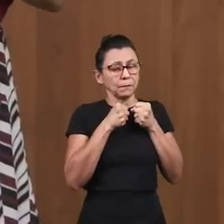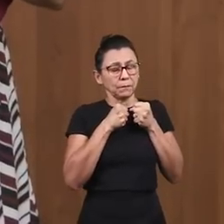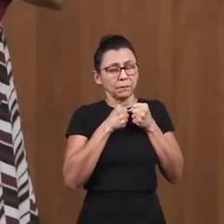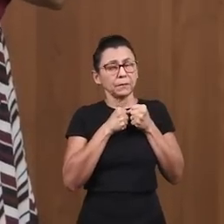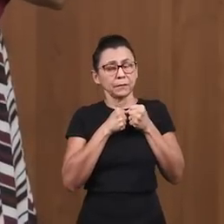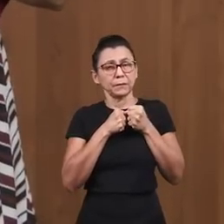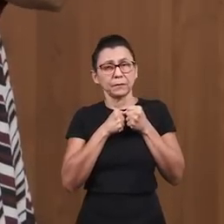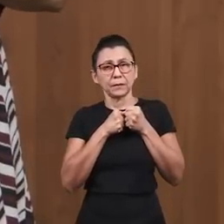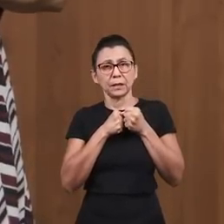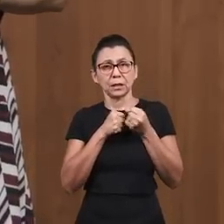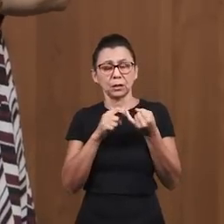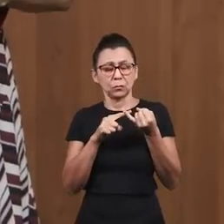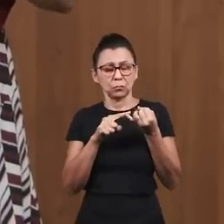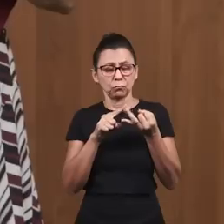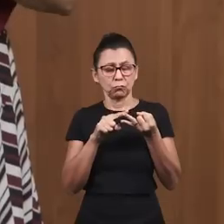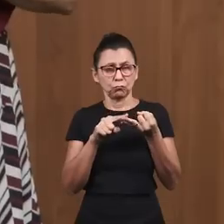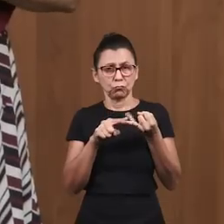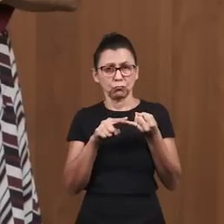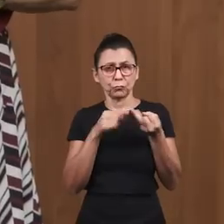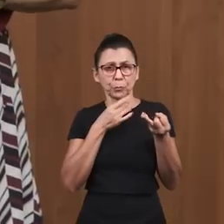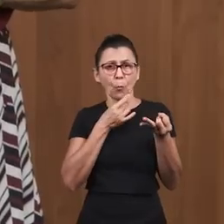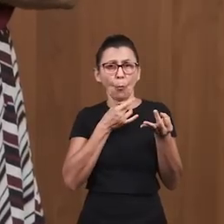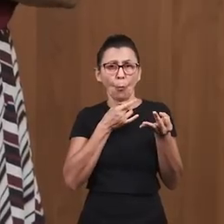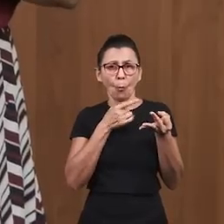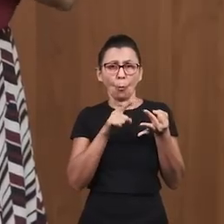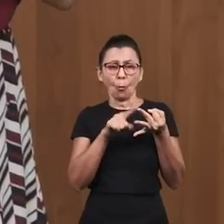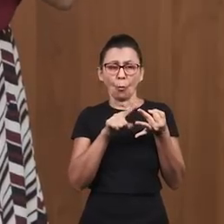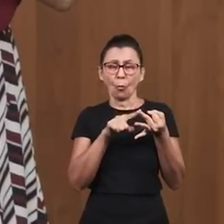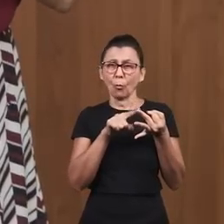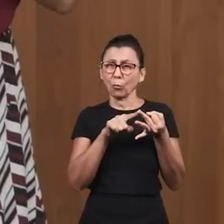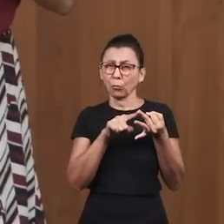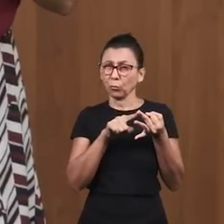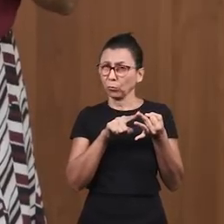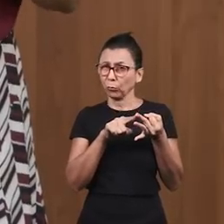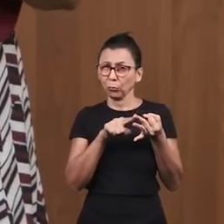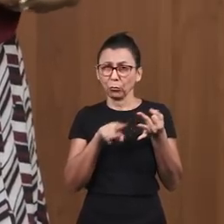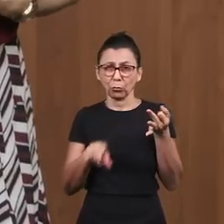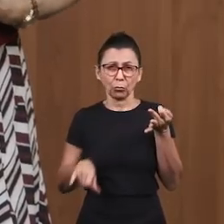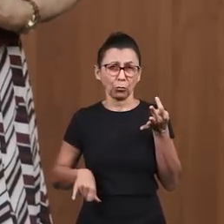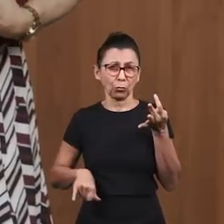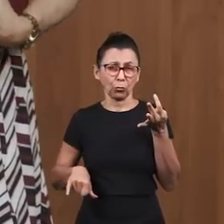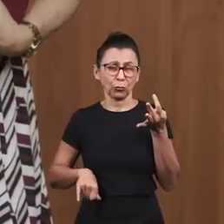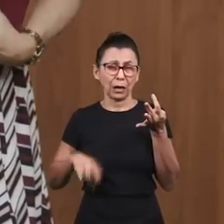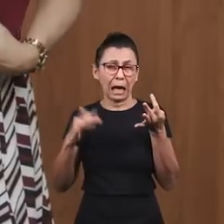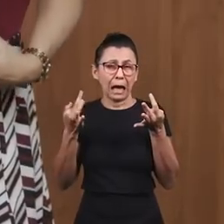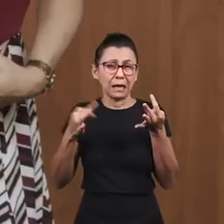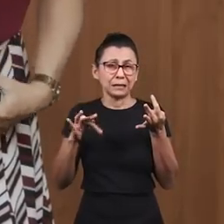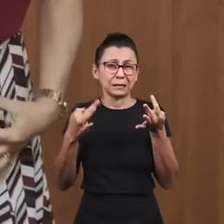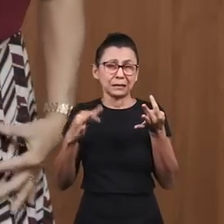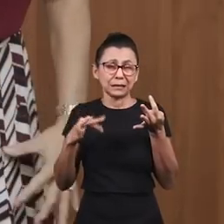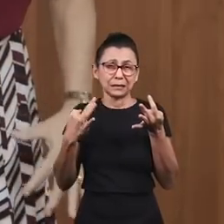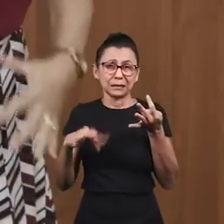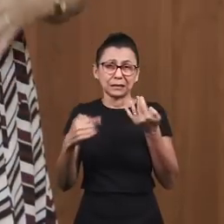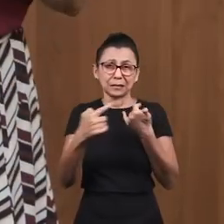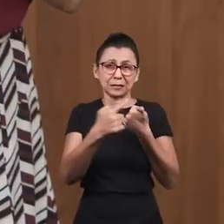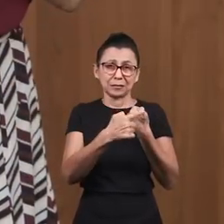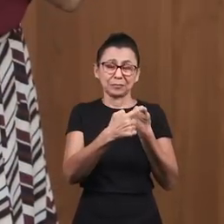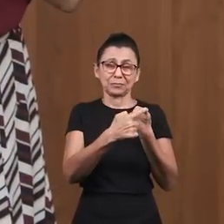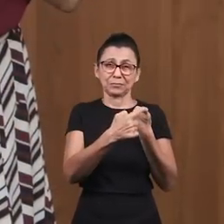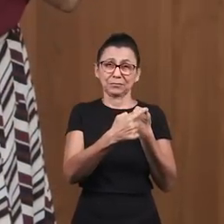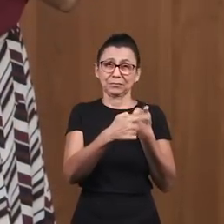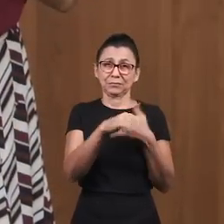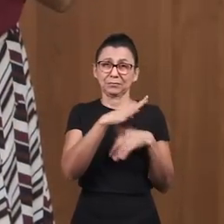frio, Jesus sentiu fome, sede, ele sentiu toda a nossa dor. E quando